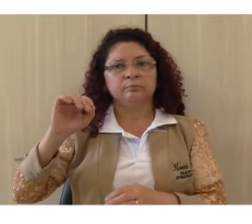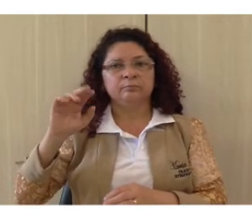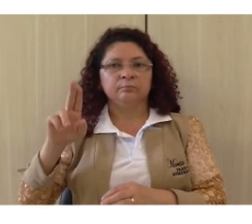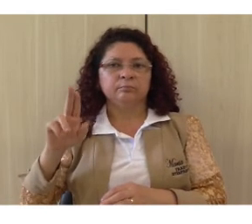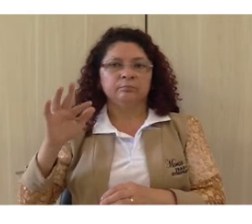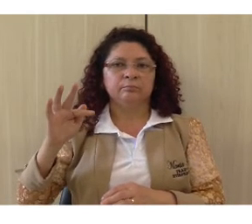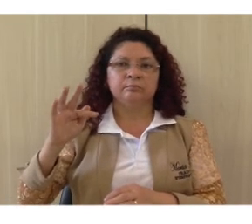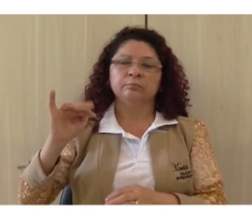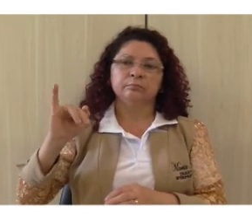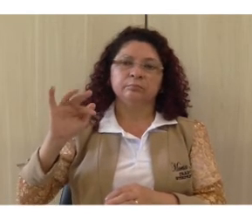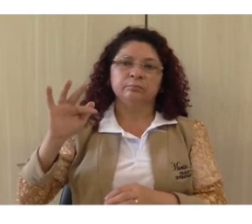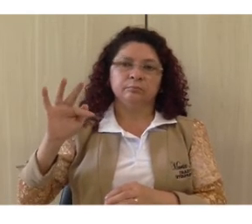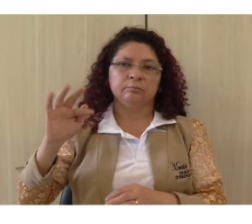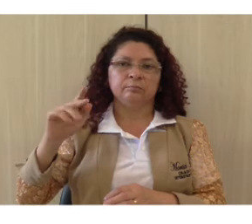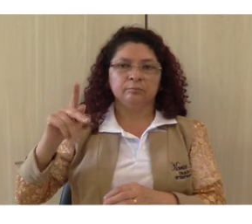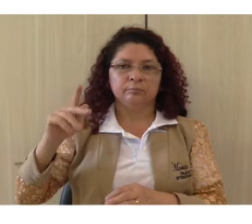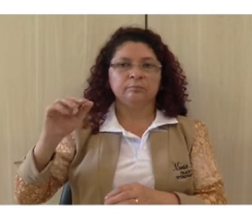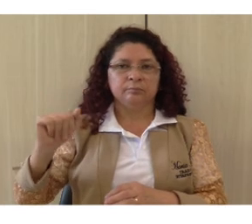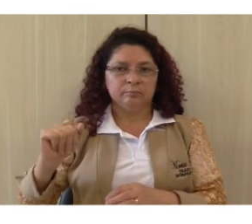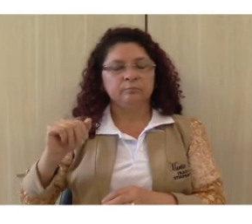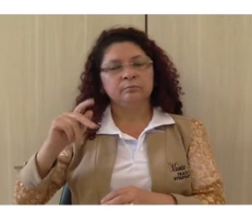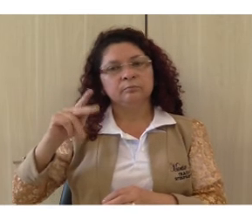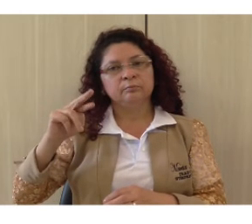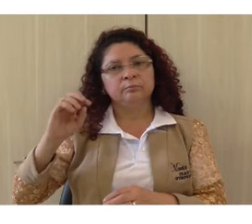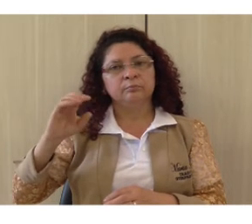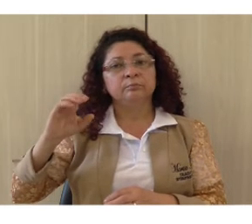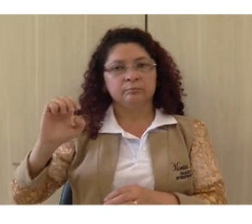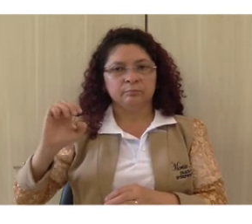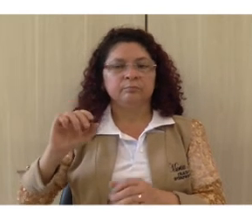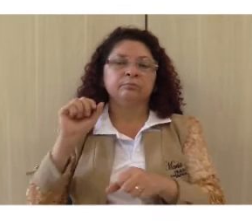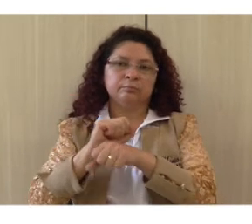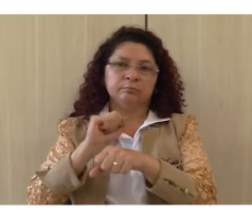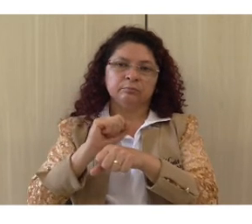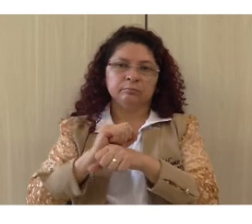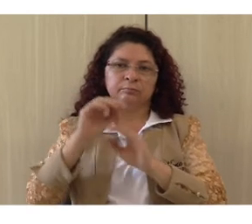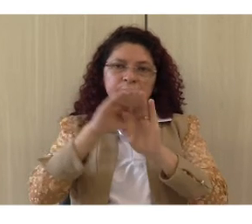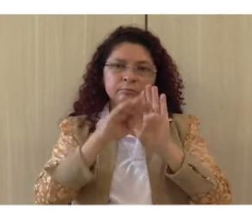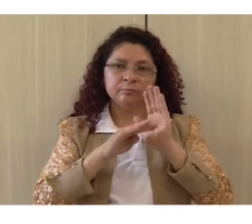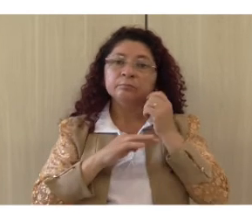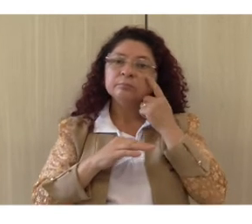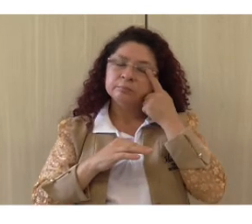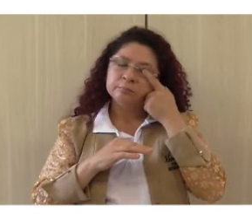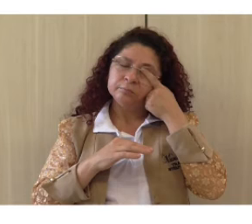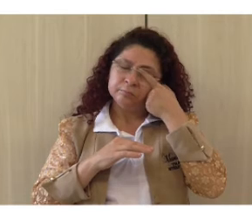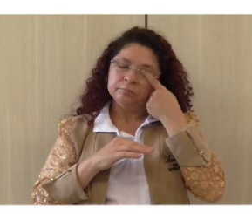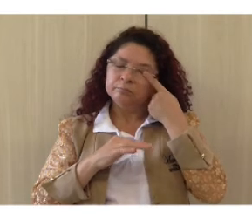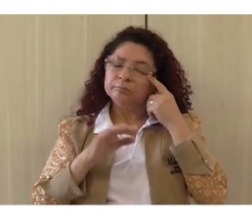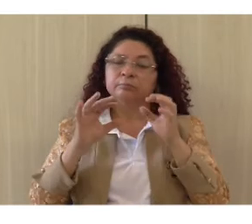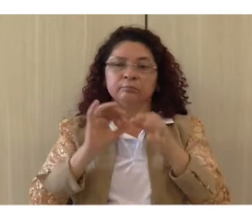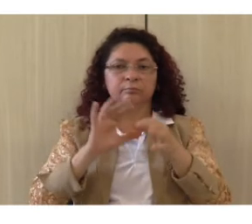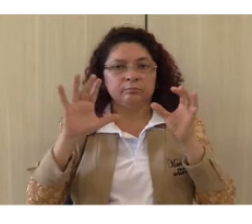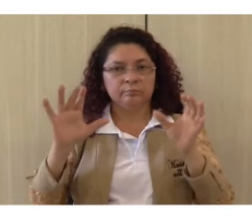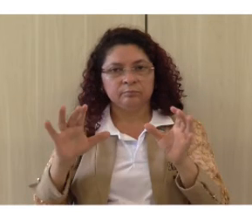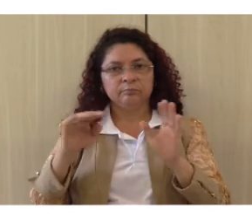http://procel.ifpa.edu.br. Item 15, da lista de espera. Item 15.1. Os candidatos classificados, além do número